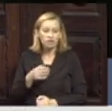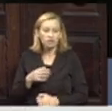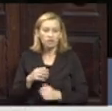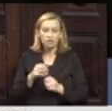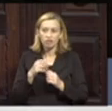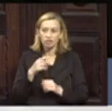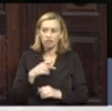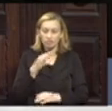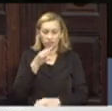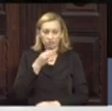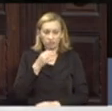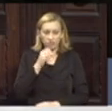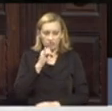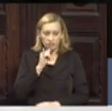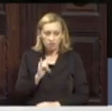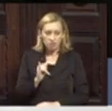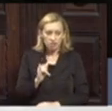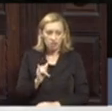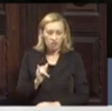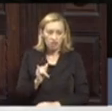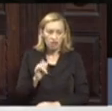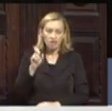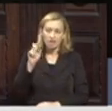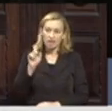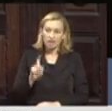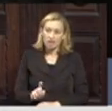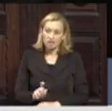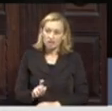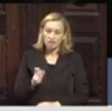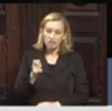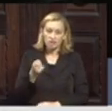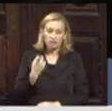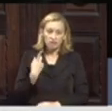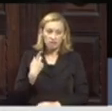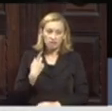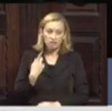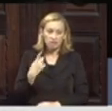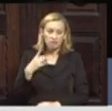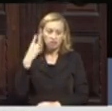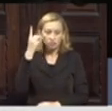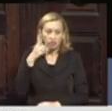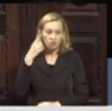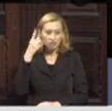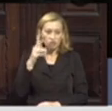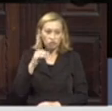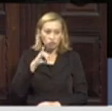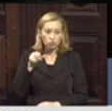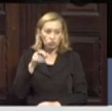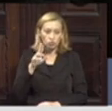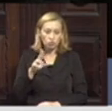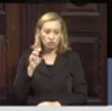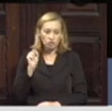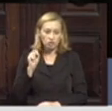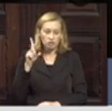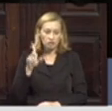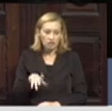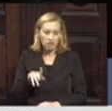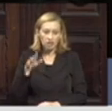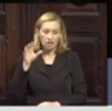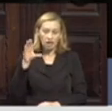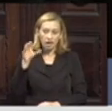casa. Que bom que outros tempos acontecem no Rio de Janeiro. Nesse sentido, eu acho que mesmo